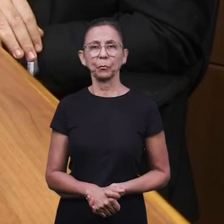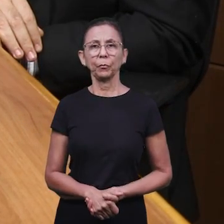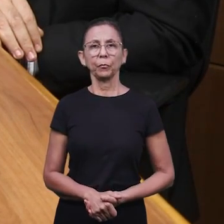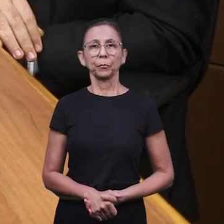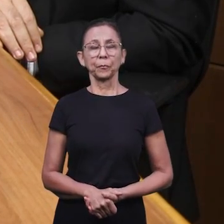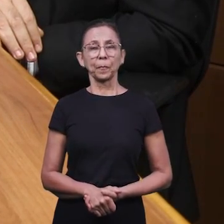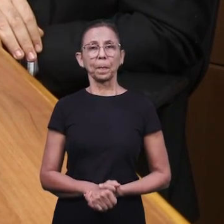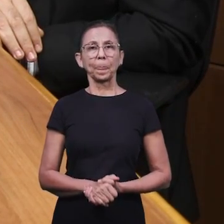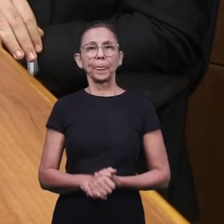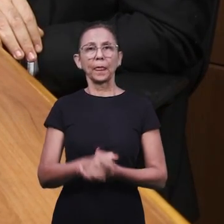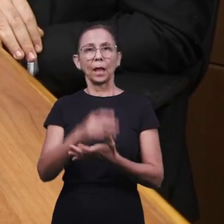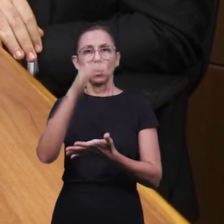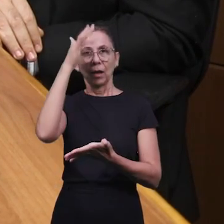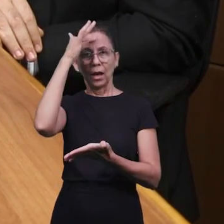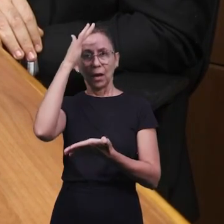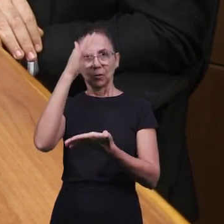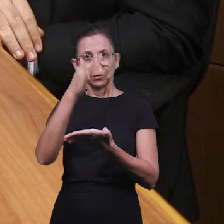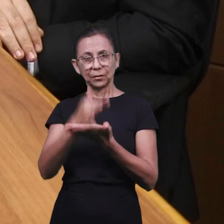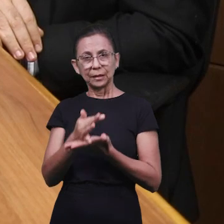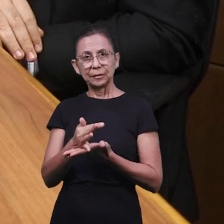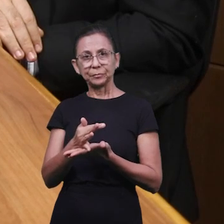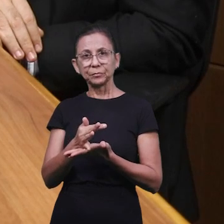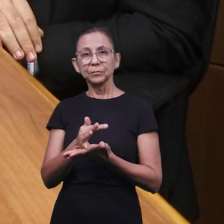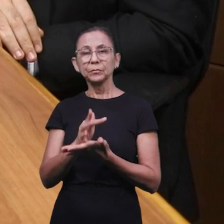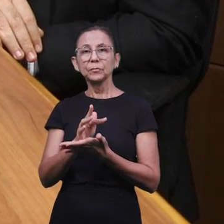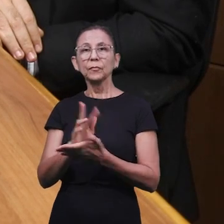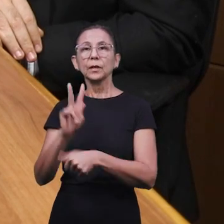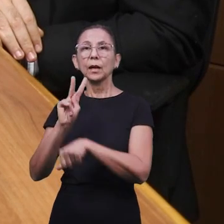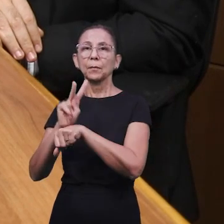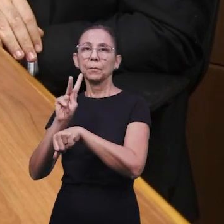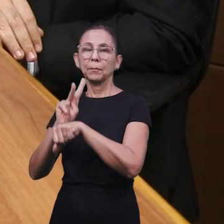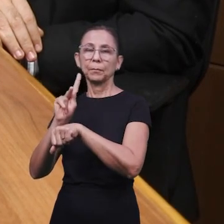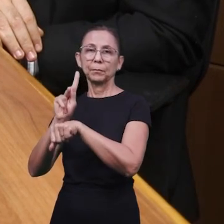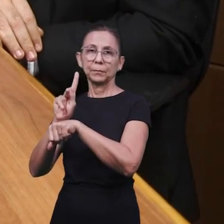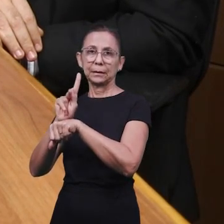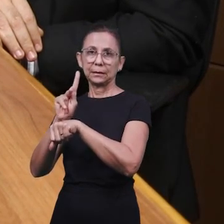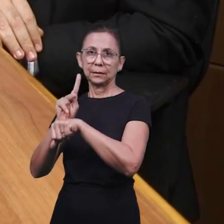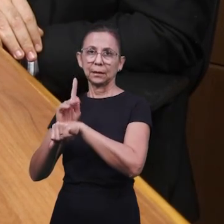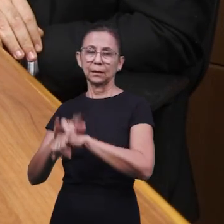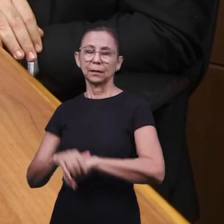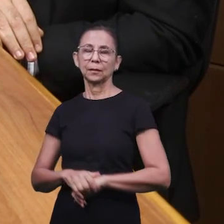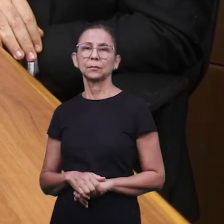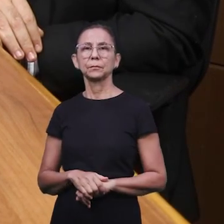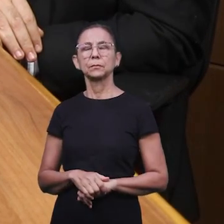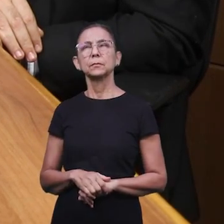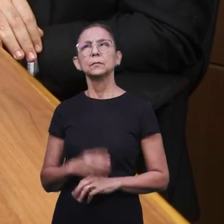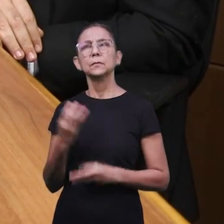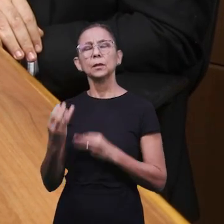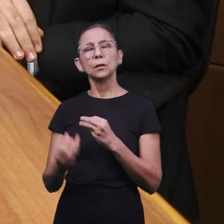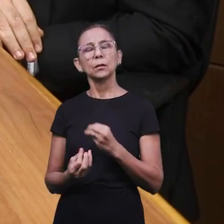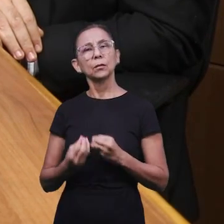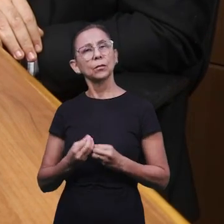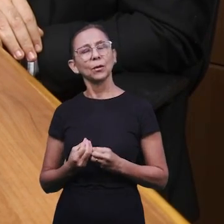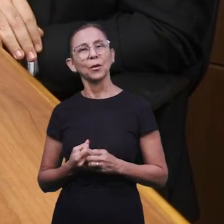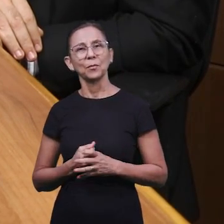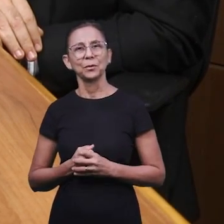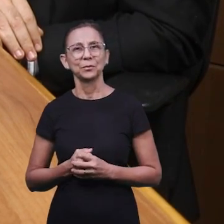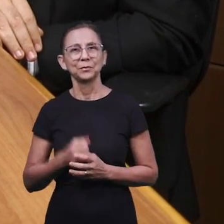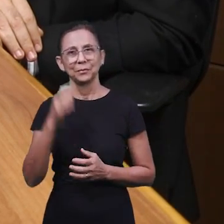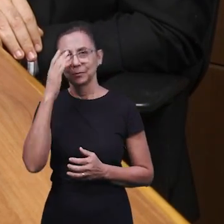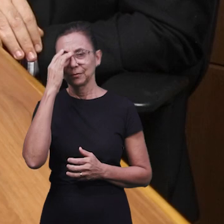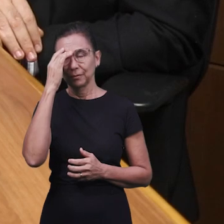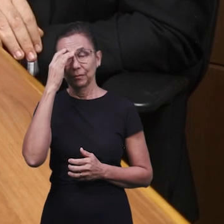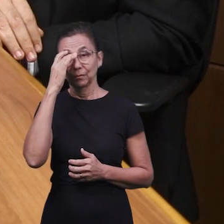para os irmãos o seguinte: a fé é um empréstimo. Essa fé que nos alcançou, nós não tínhamos noção dela. Ela é só